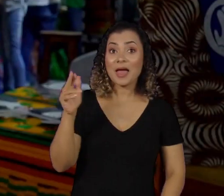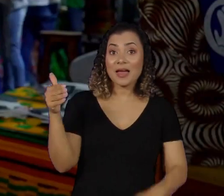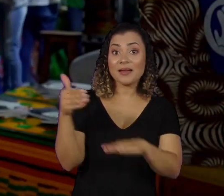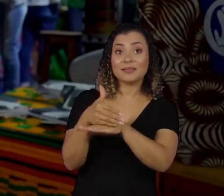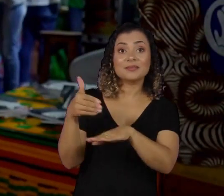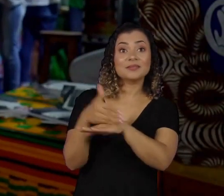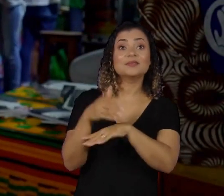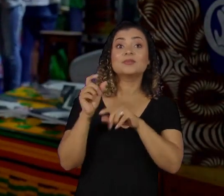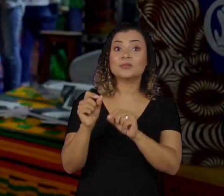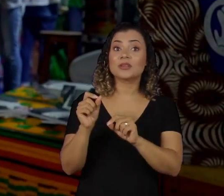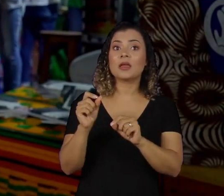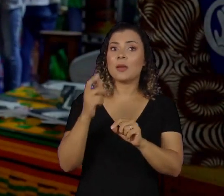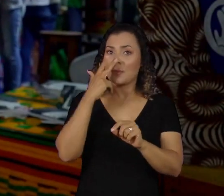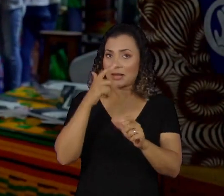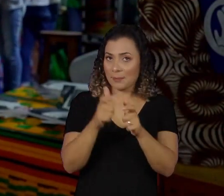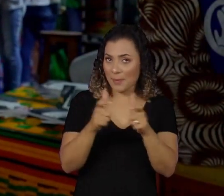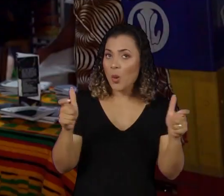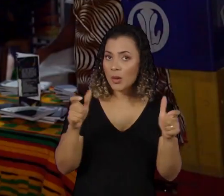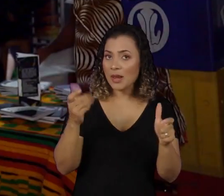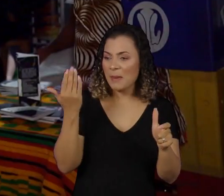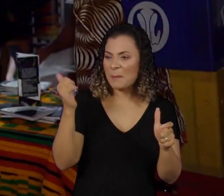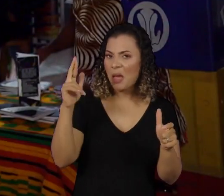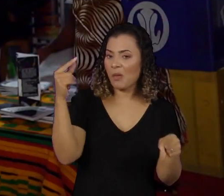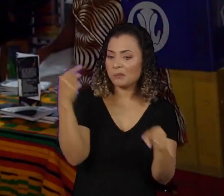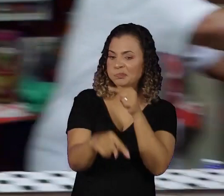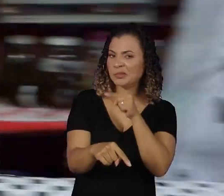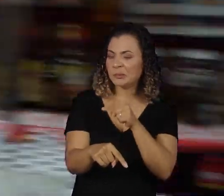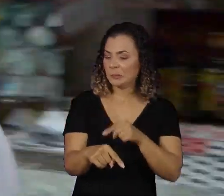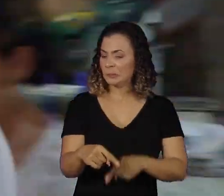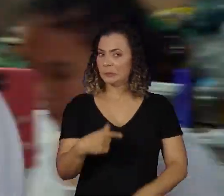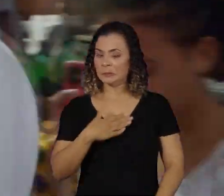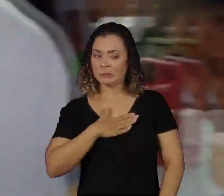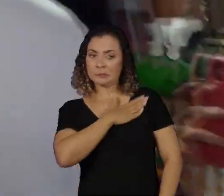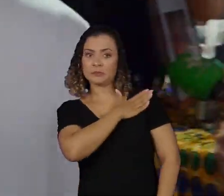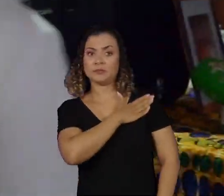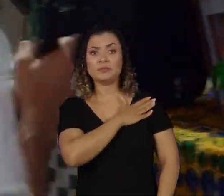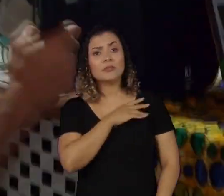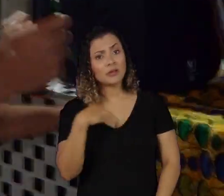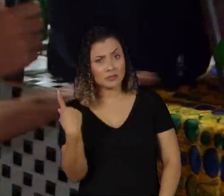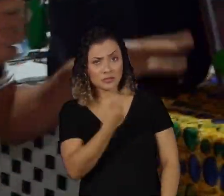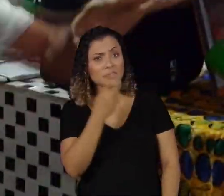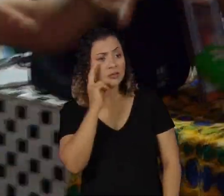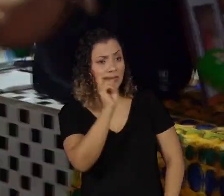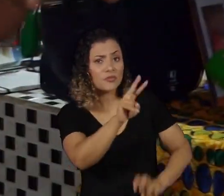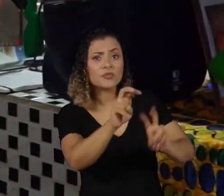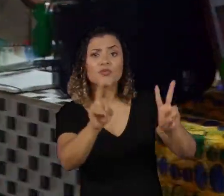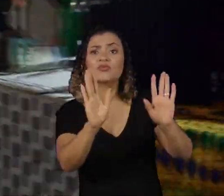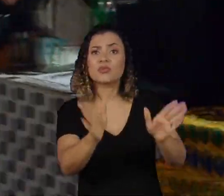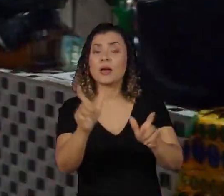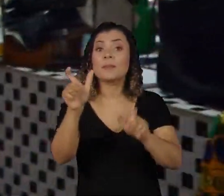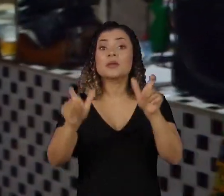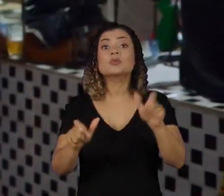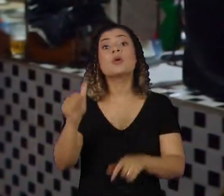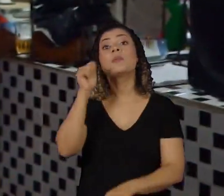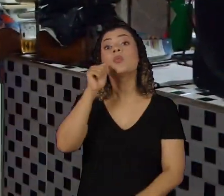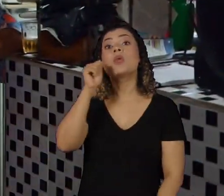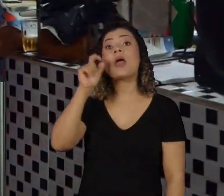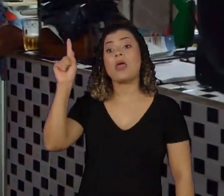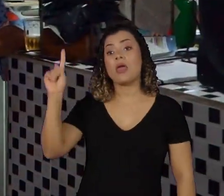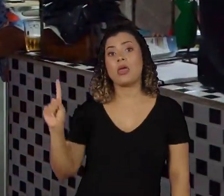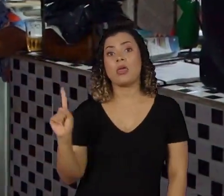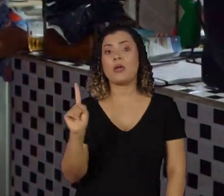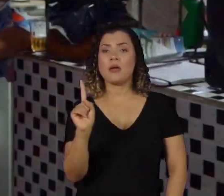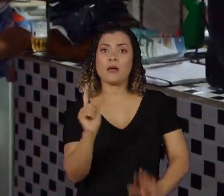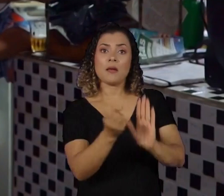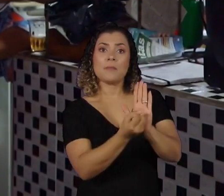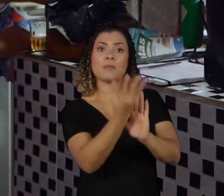é um lugar bastante marginalizado, né? A gente já presenciou cenas de pessoa, de uma mulher, no caso, né, assistindo o